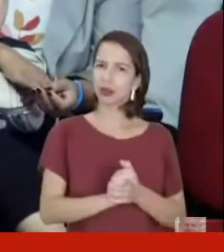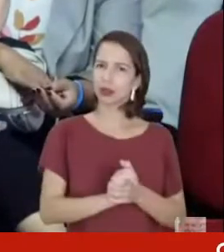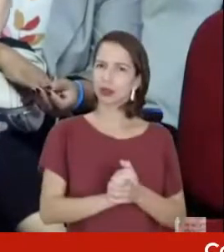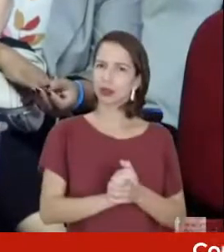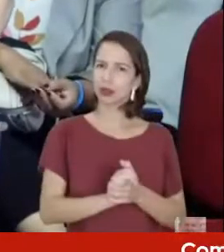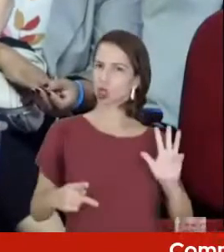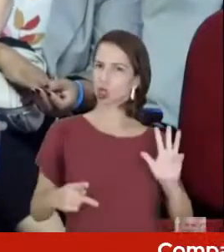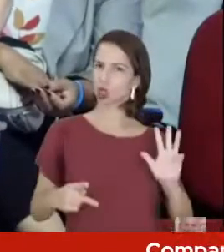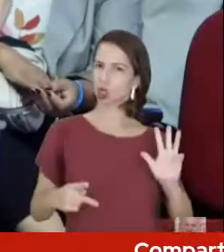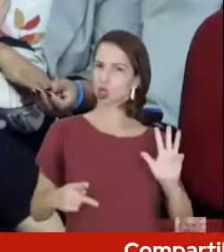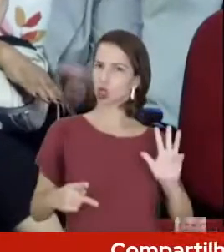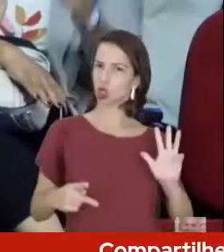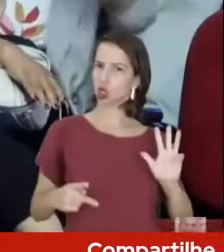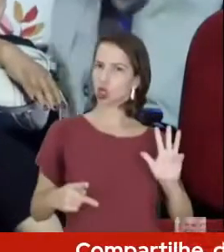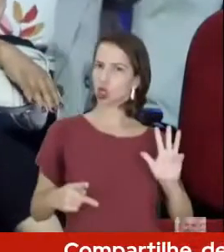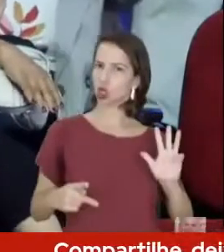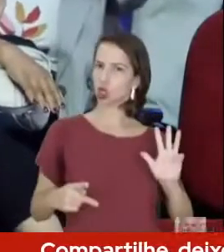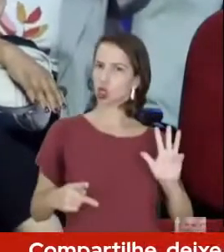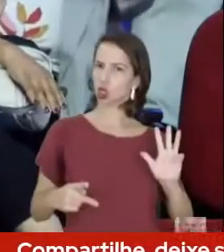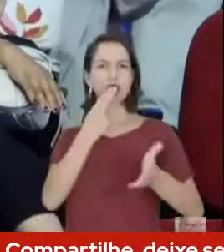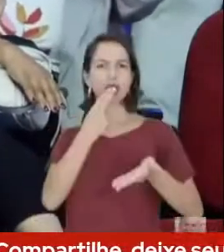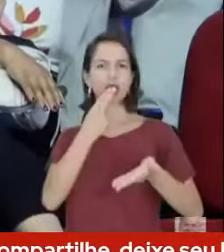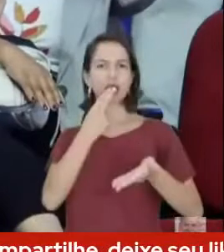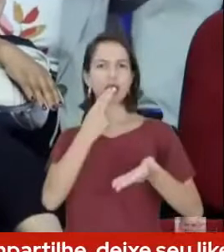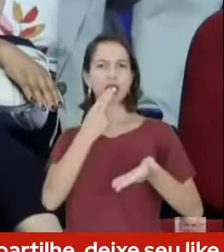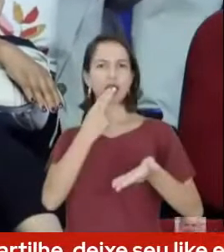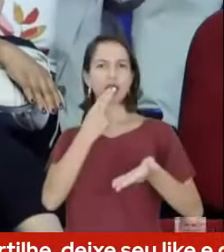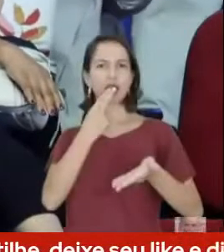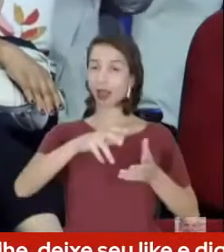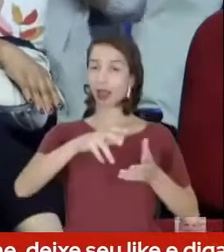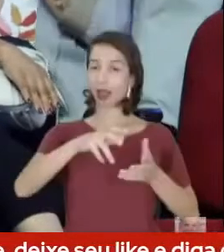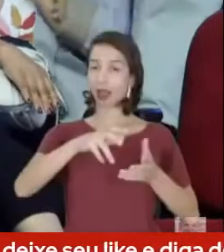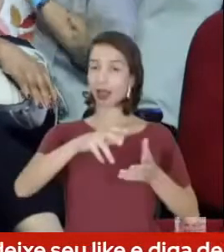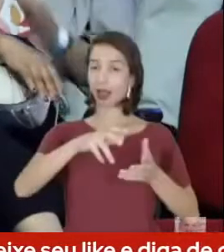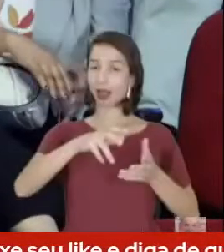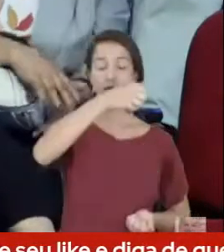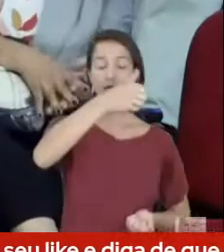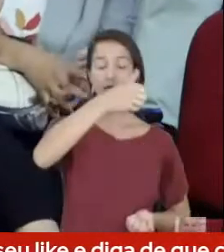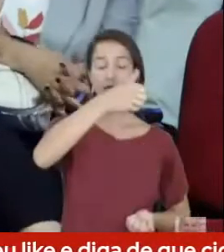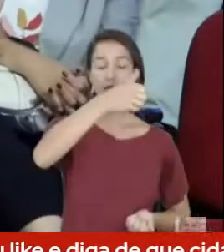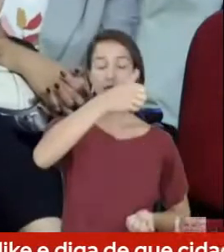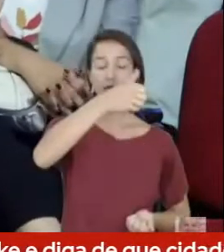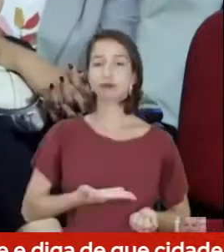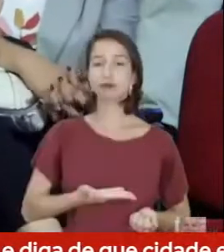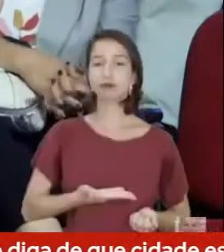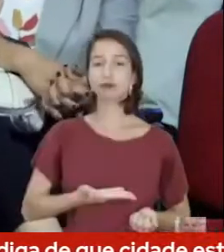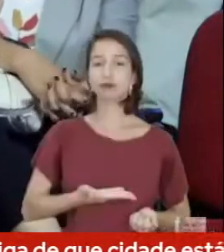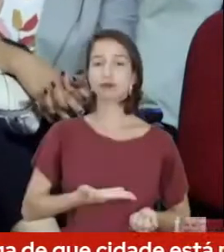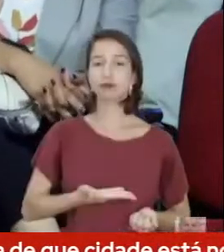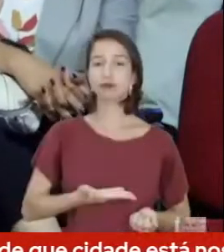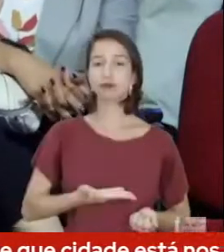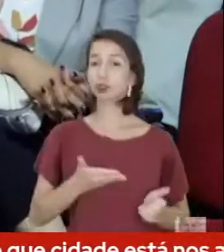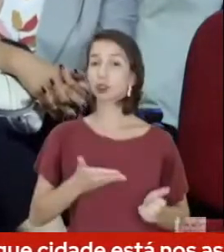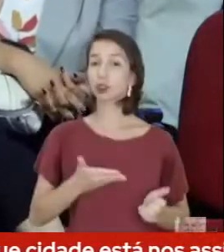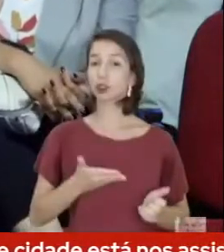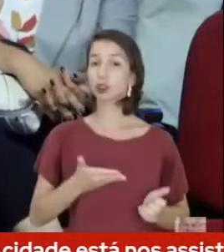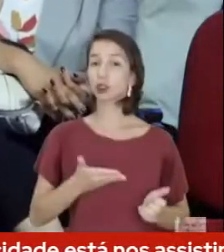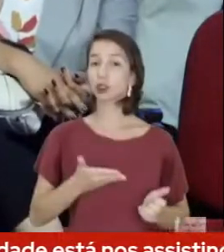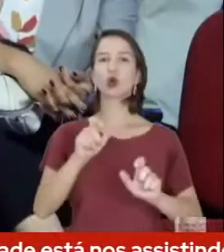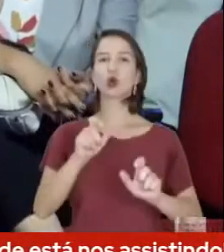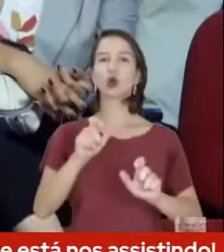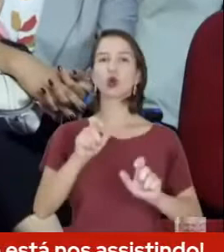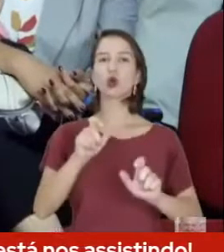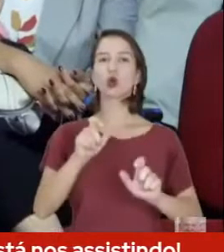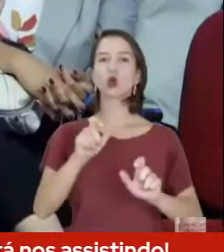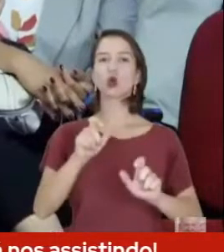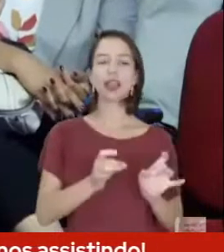portuários, estiveram mais cedo reunidos com o senhor, é a questão da privatização dos portos que